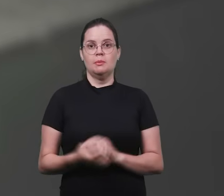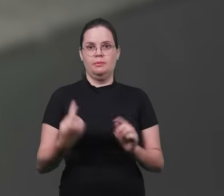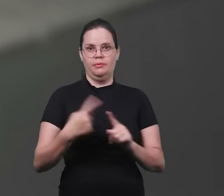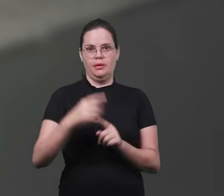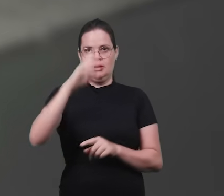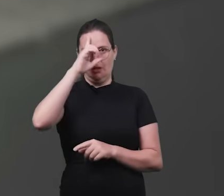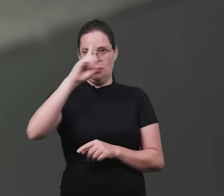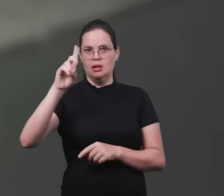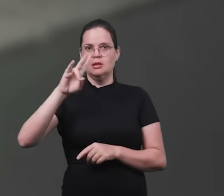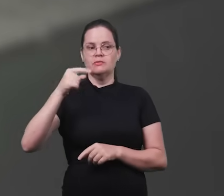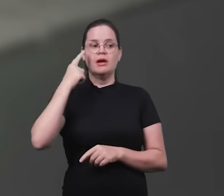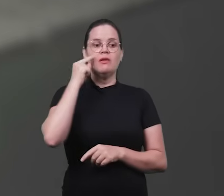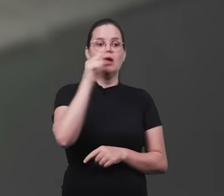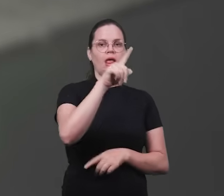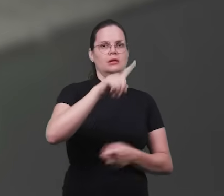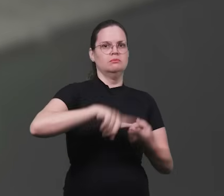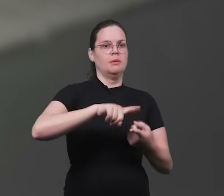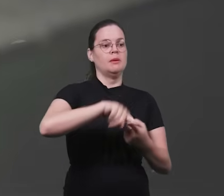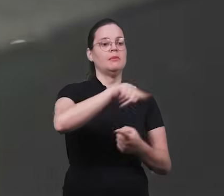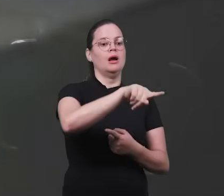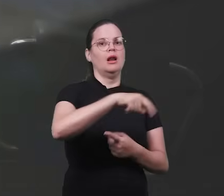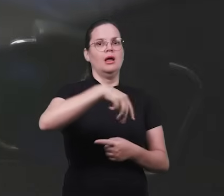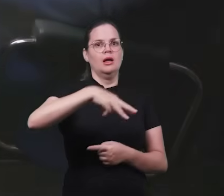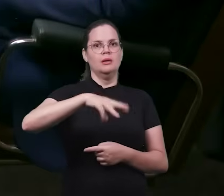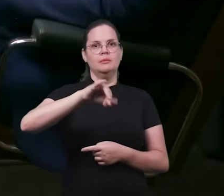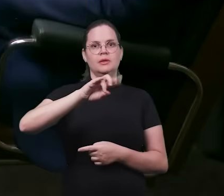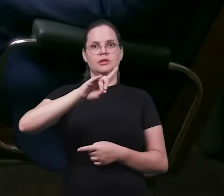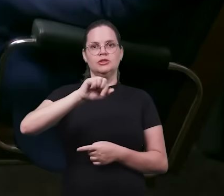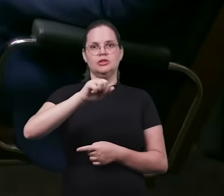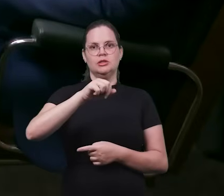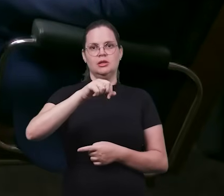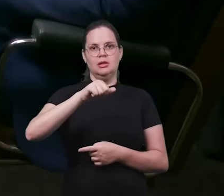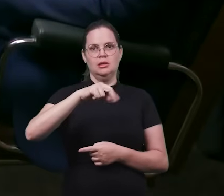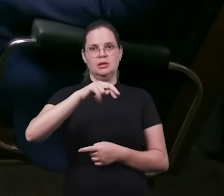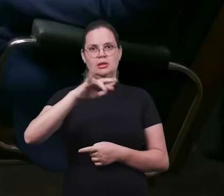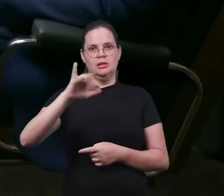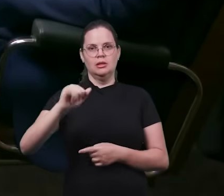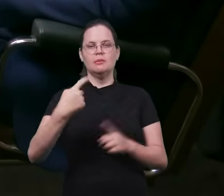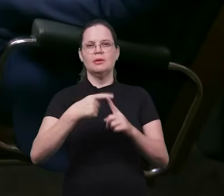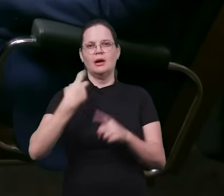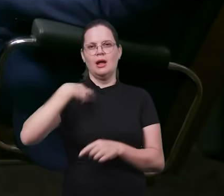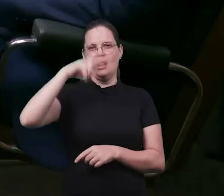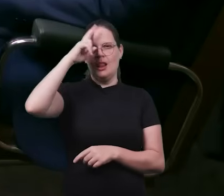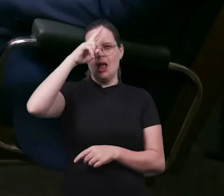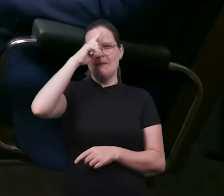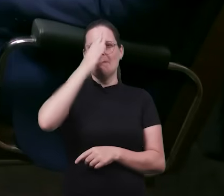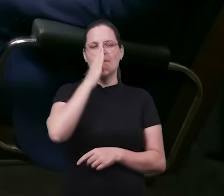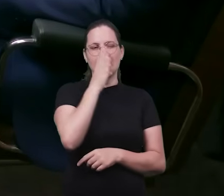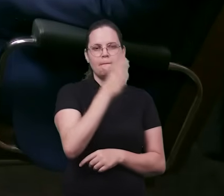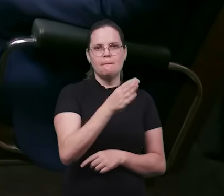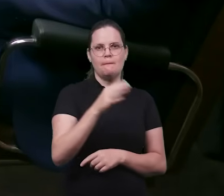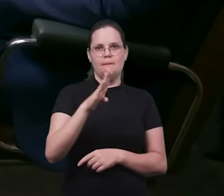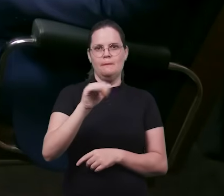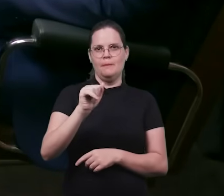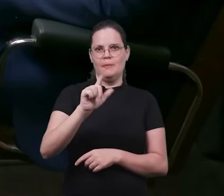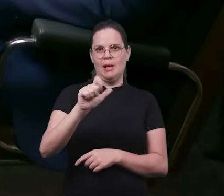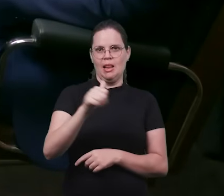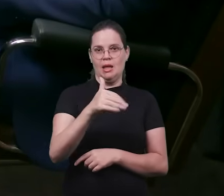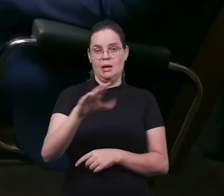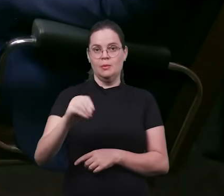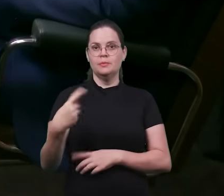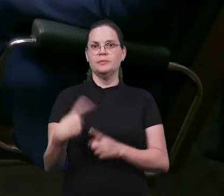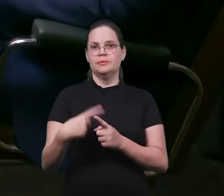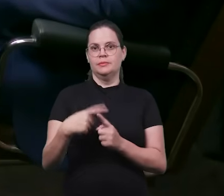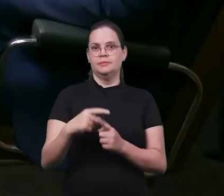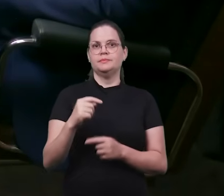né? Quando nós falamos de Midian, a gente lembra logo de Balaão, né? E Balaão falou